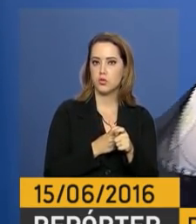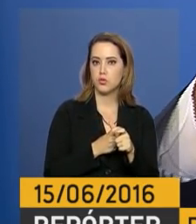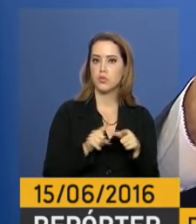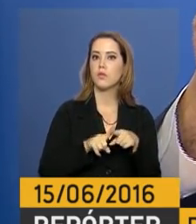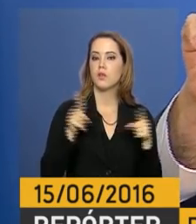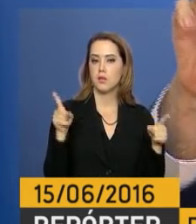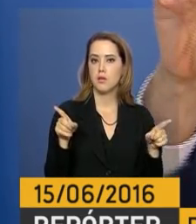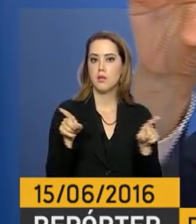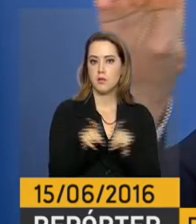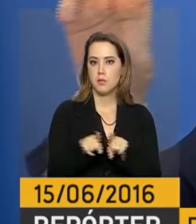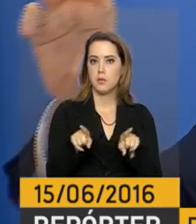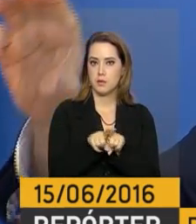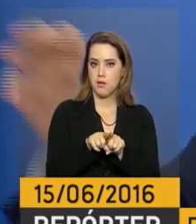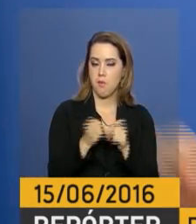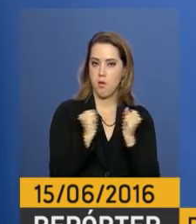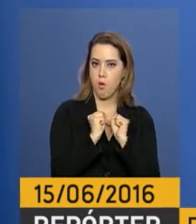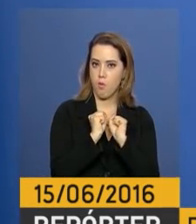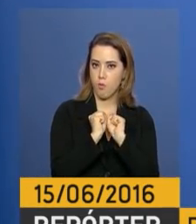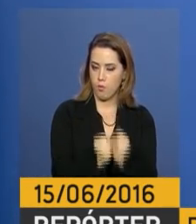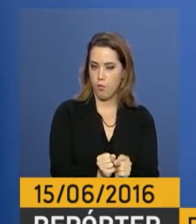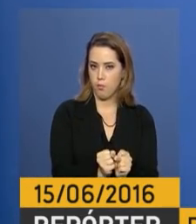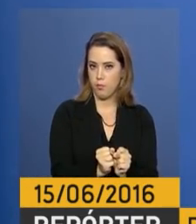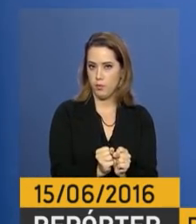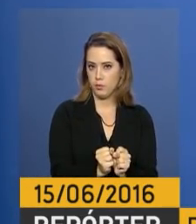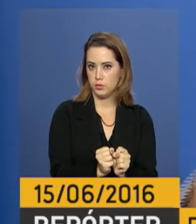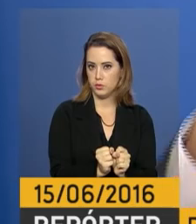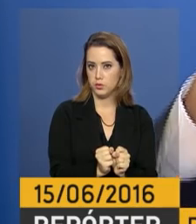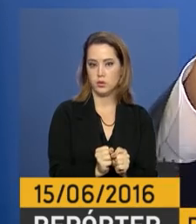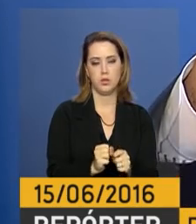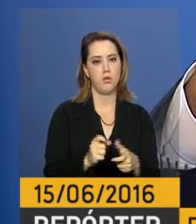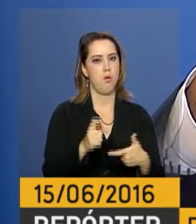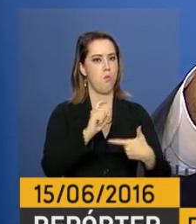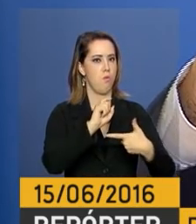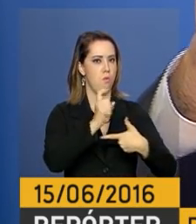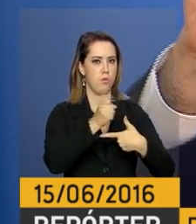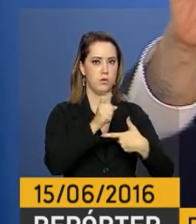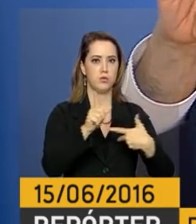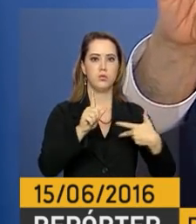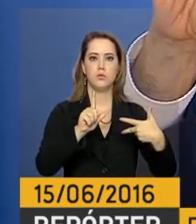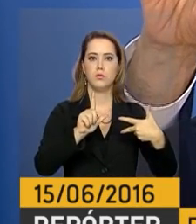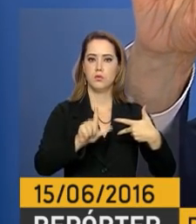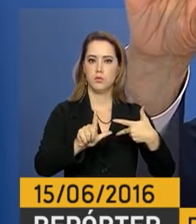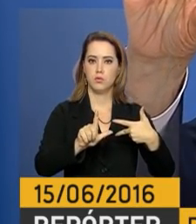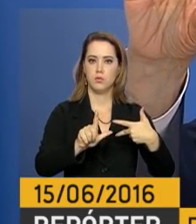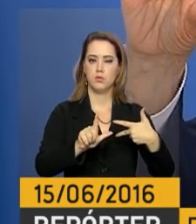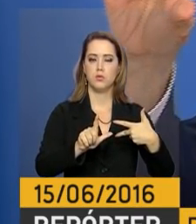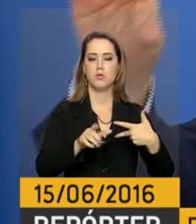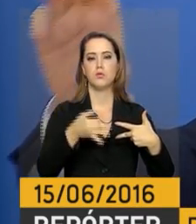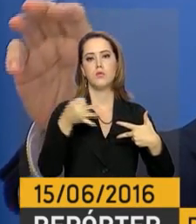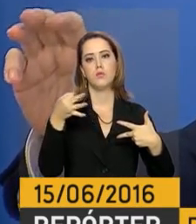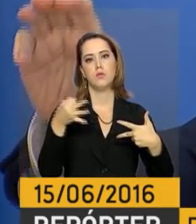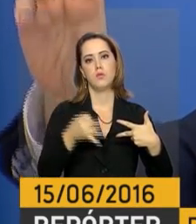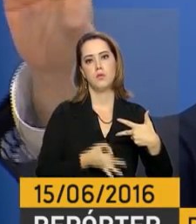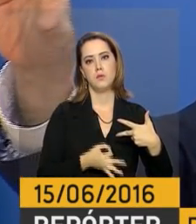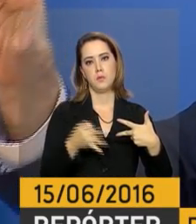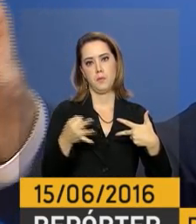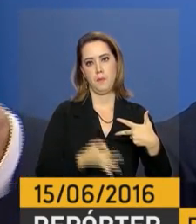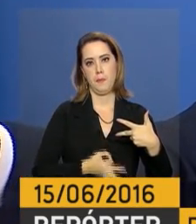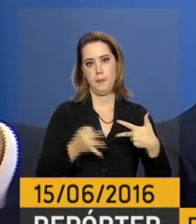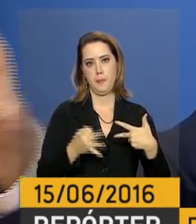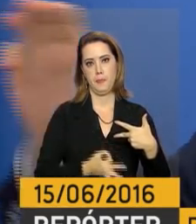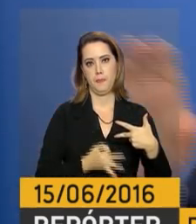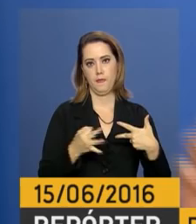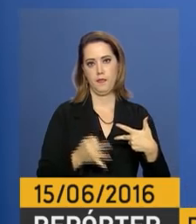também por poder específico, seja o executivo, seja o executivo, seja o legislativo, o